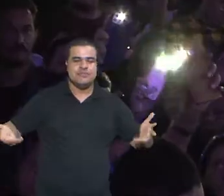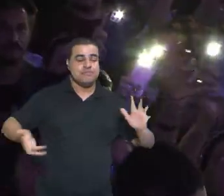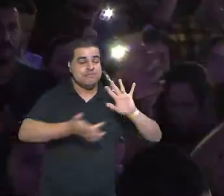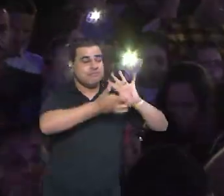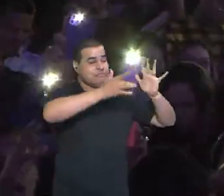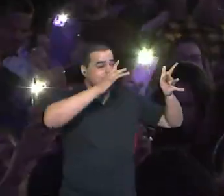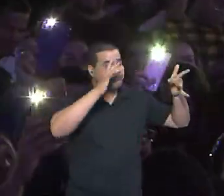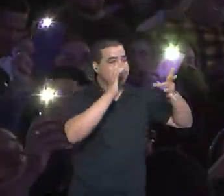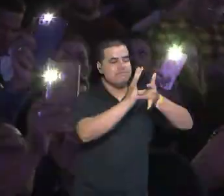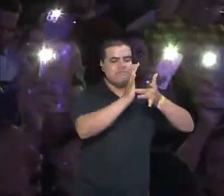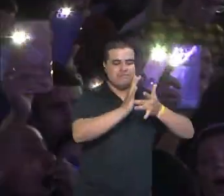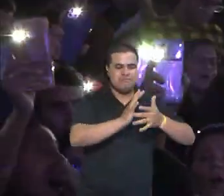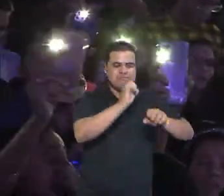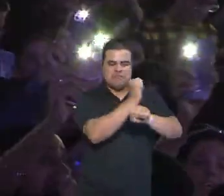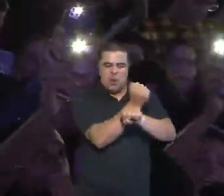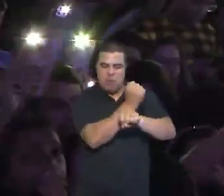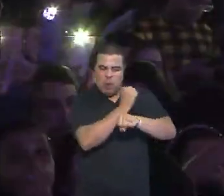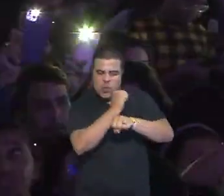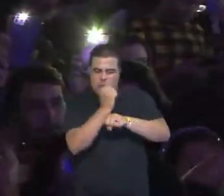eu